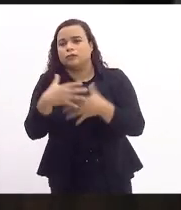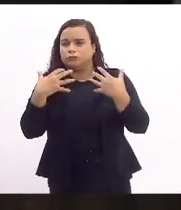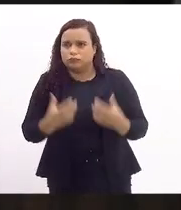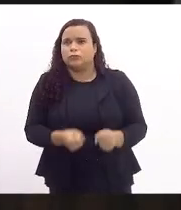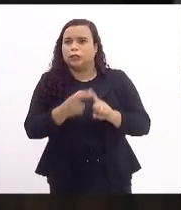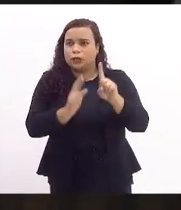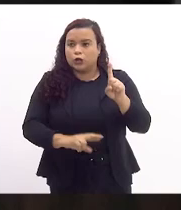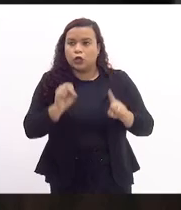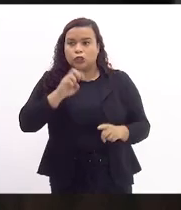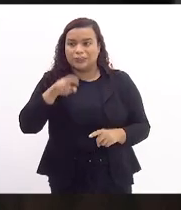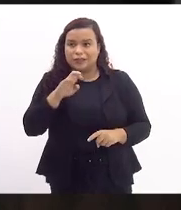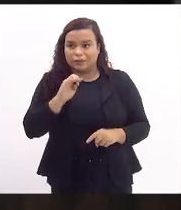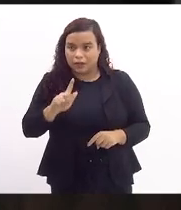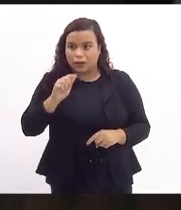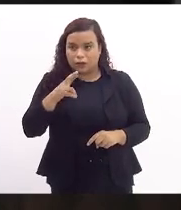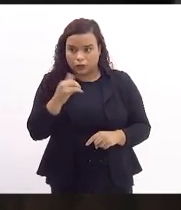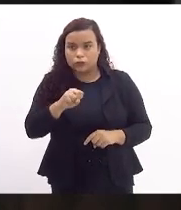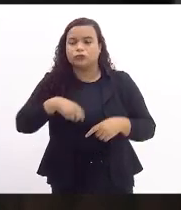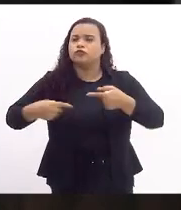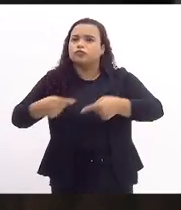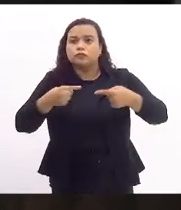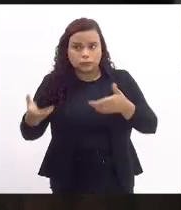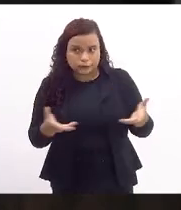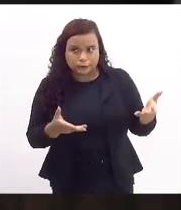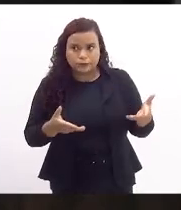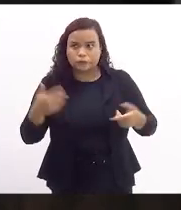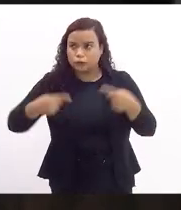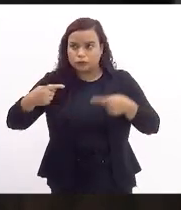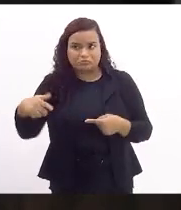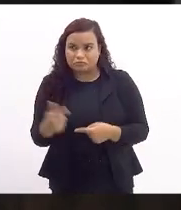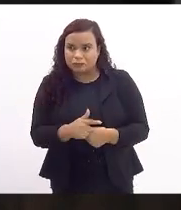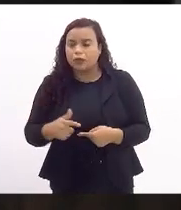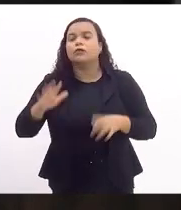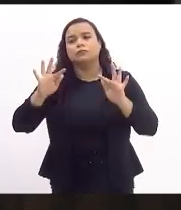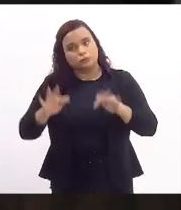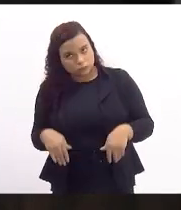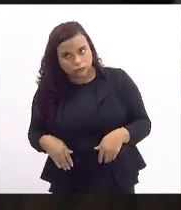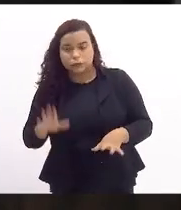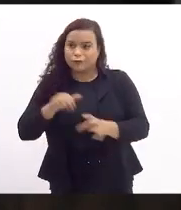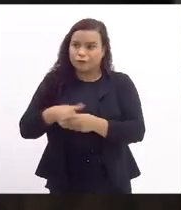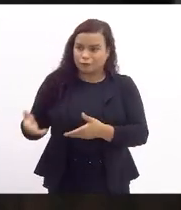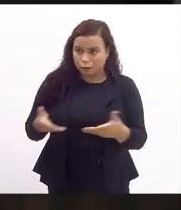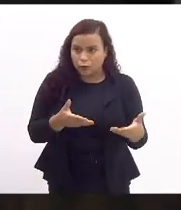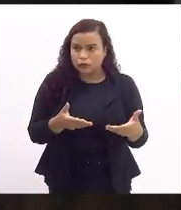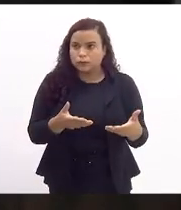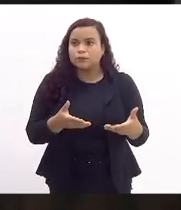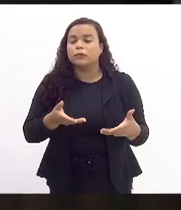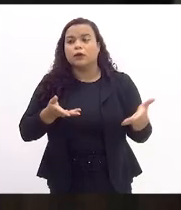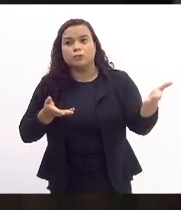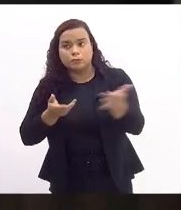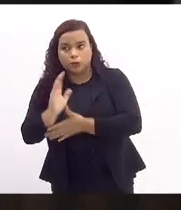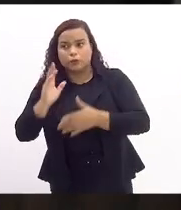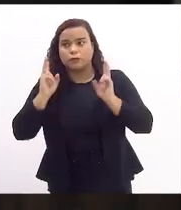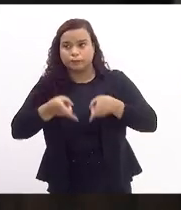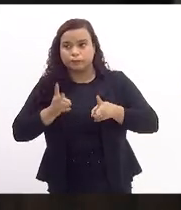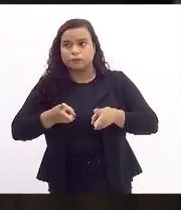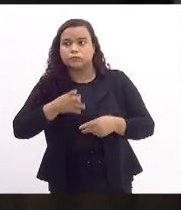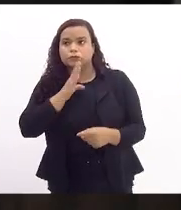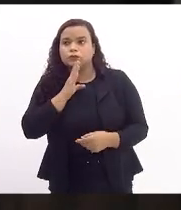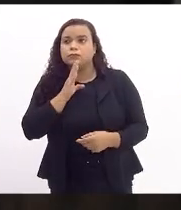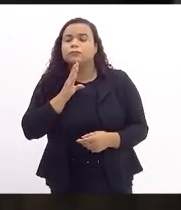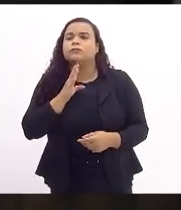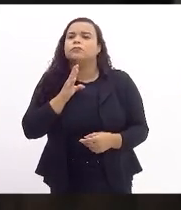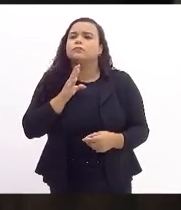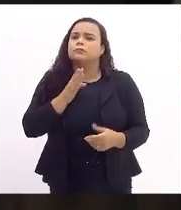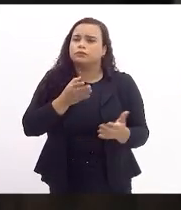Deputado rosenverg Reis em discussão na Avenida Queira discutir encerrada a discussão e votação sobre que aprovam permaneçam Como estão